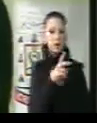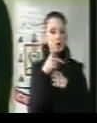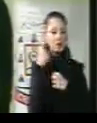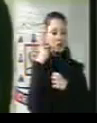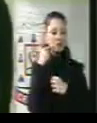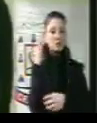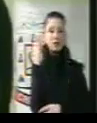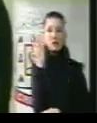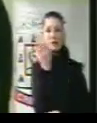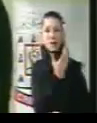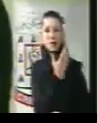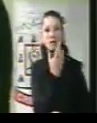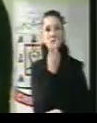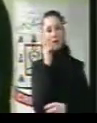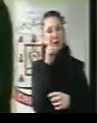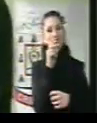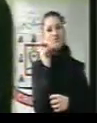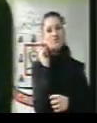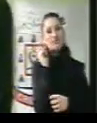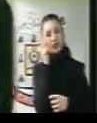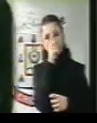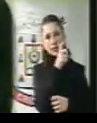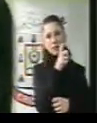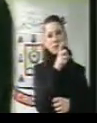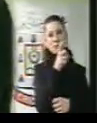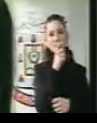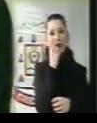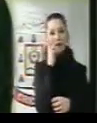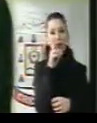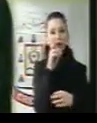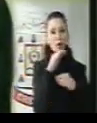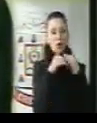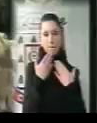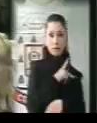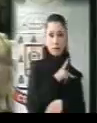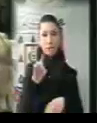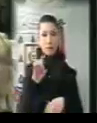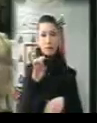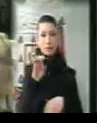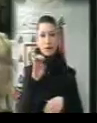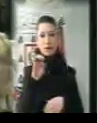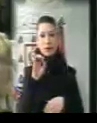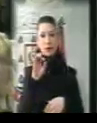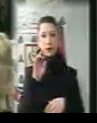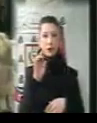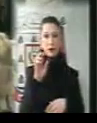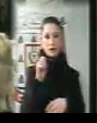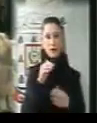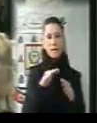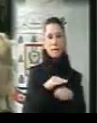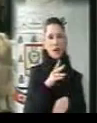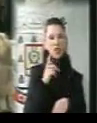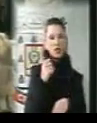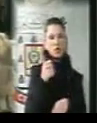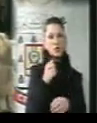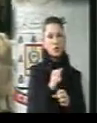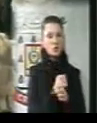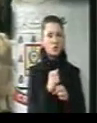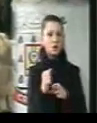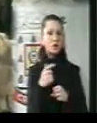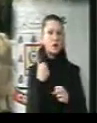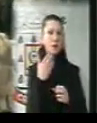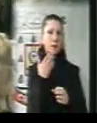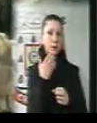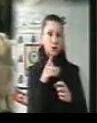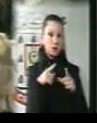política, ambiental que existe em função dessas obras, né? E também essa questão se há um ano, mais de um ano, solicitei num